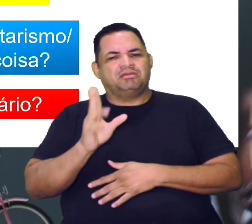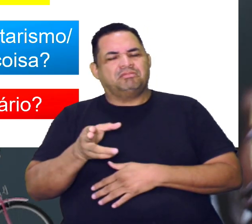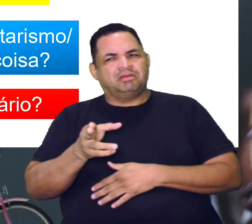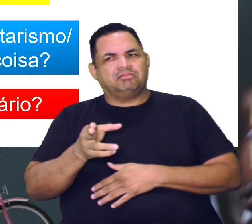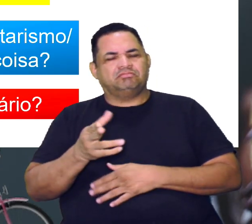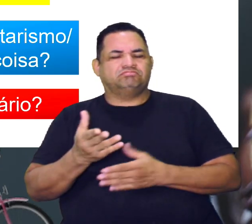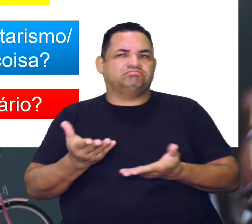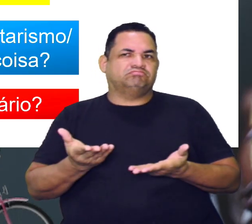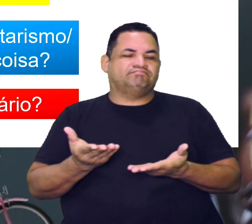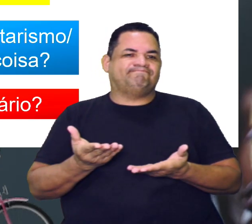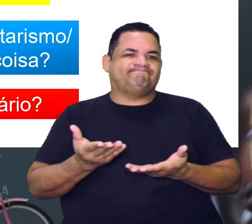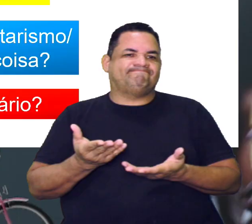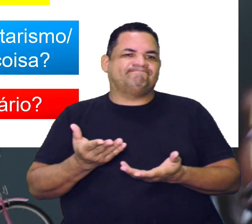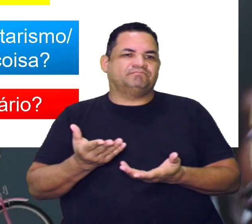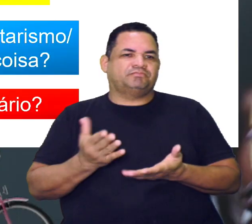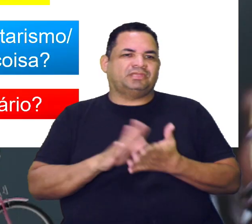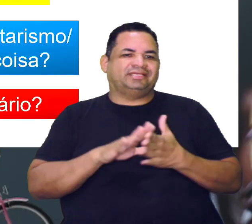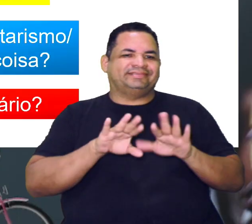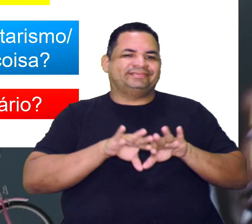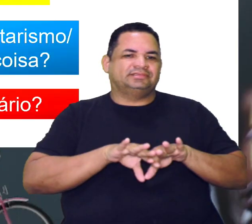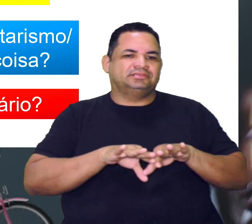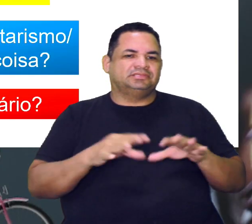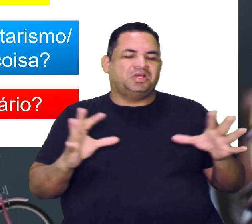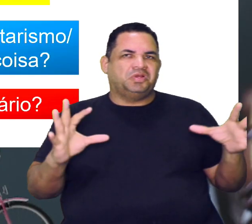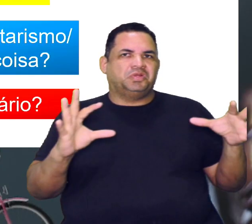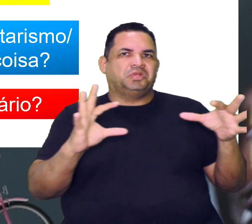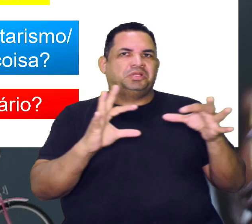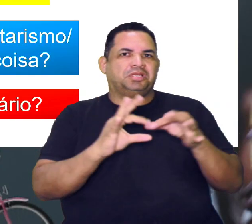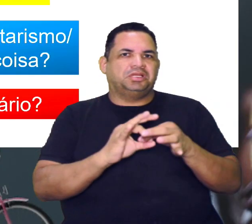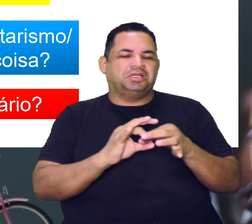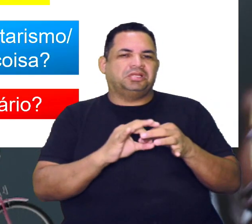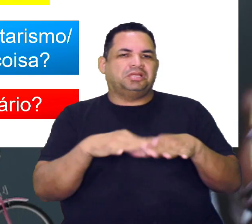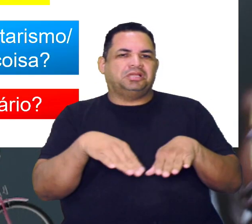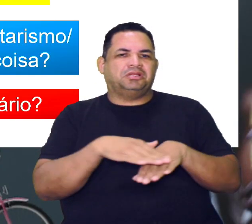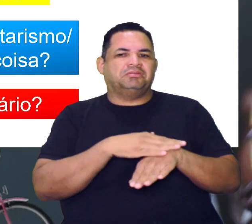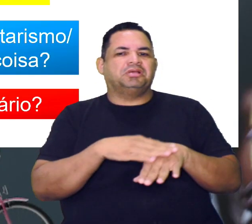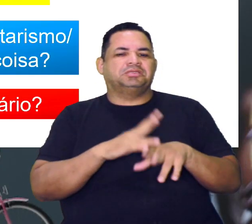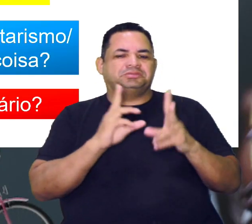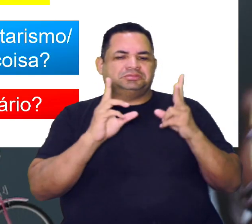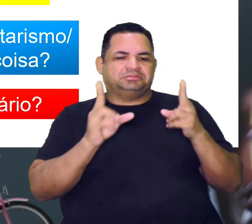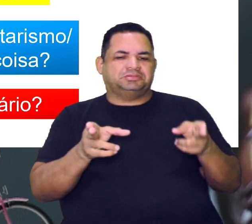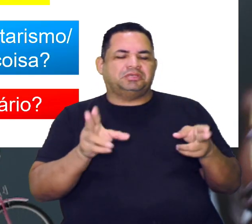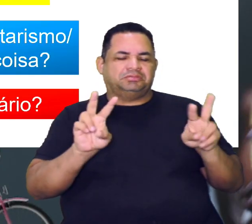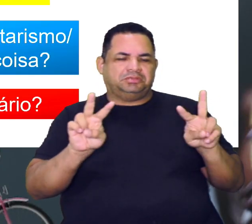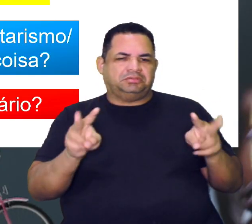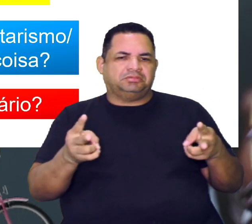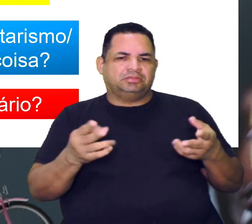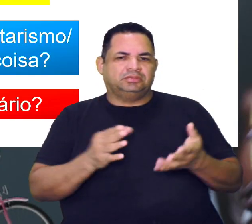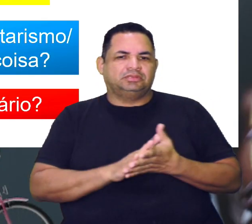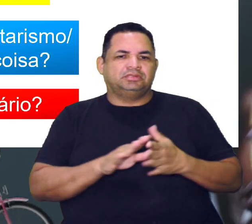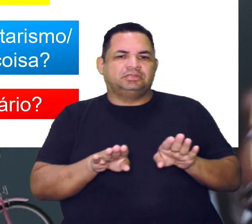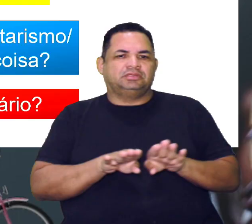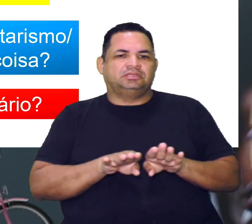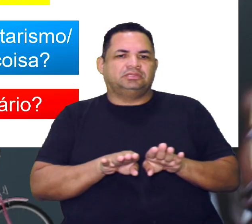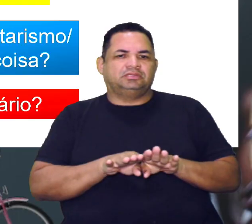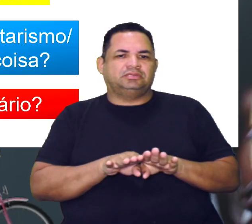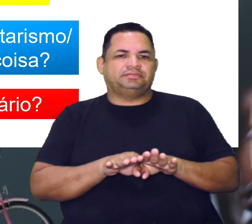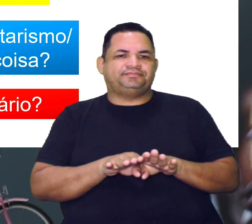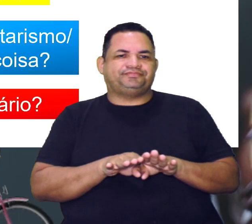que não? Ou eles estão todos interligados, a gente conversa sobre a mesma coisa. E um outro ponto para a